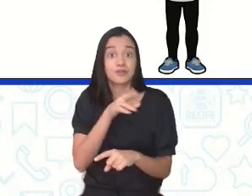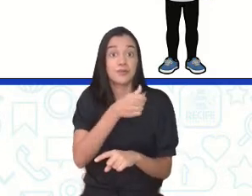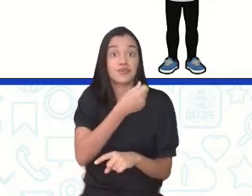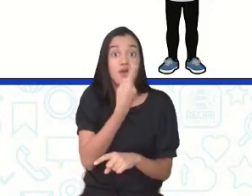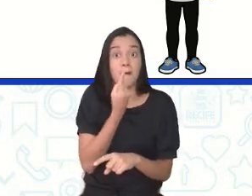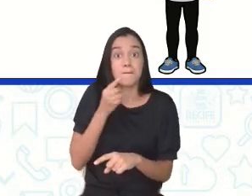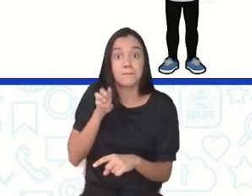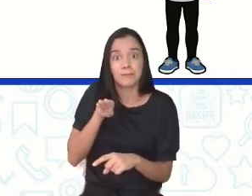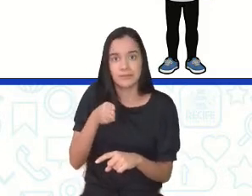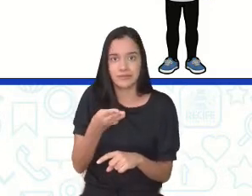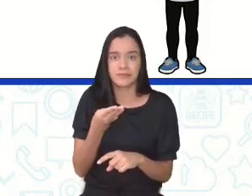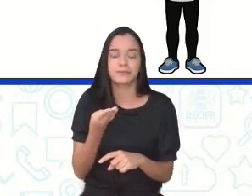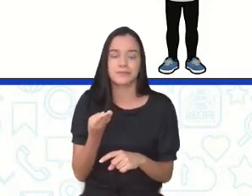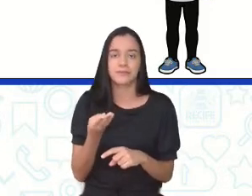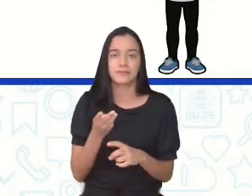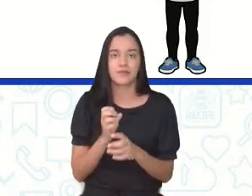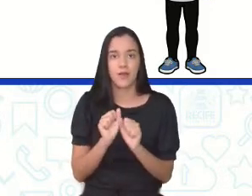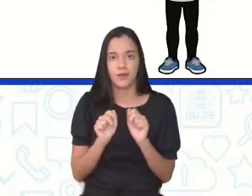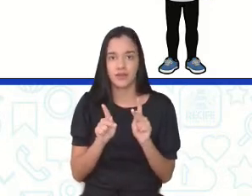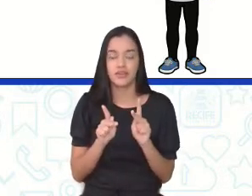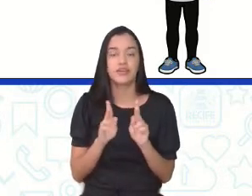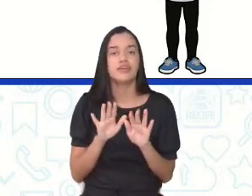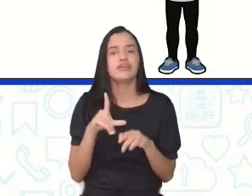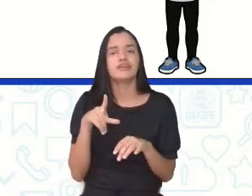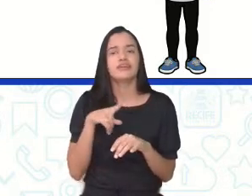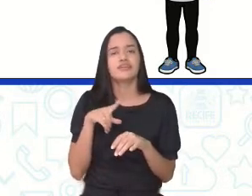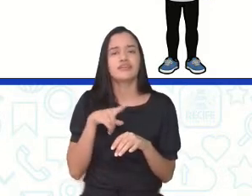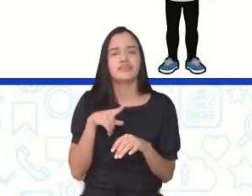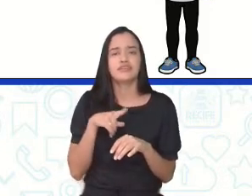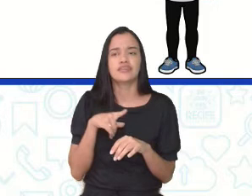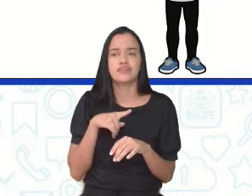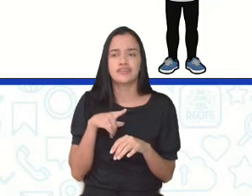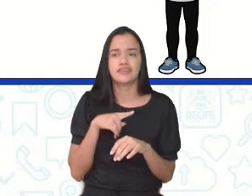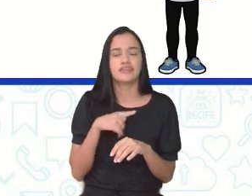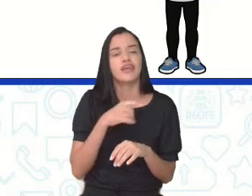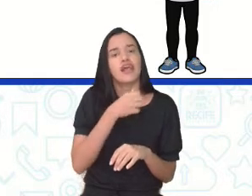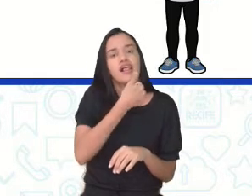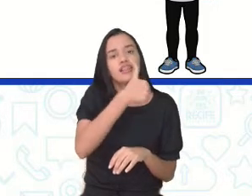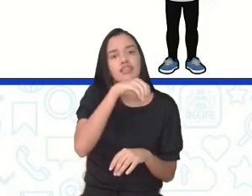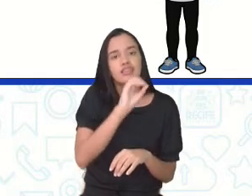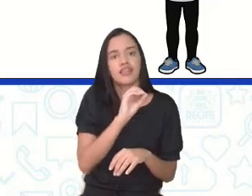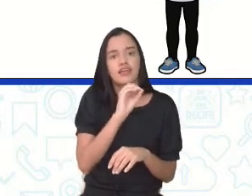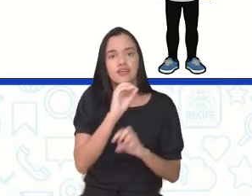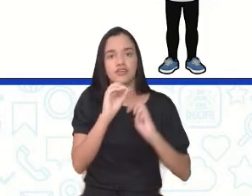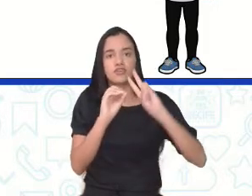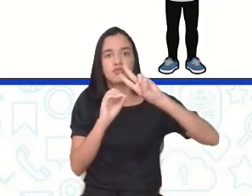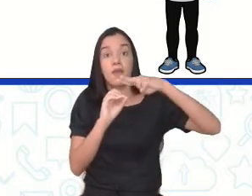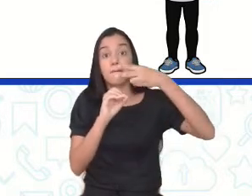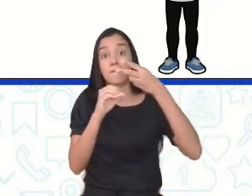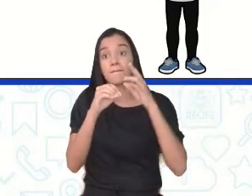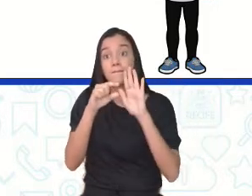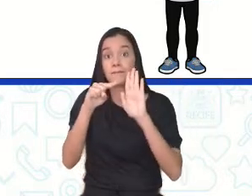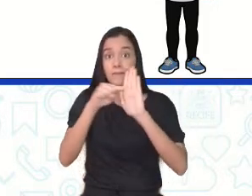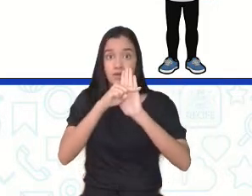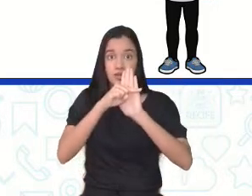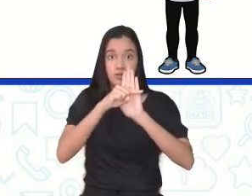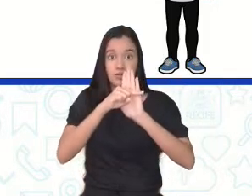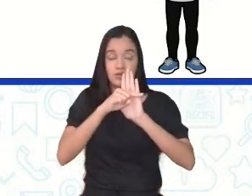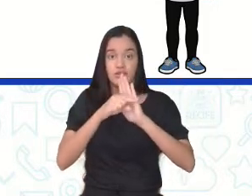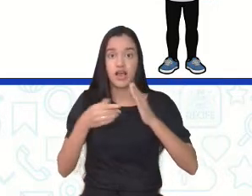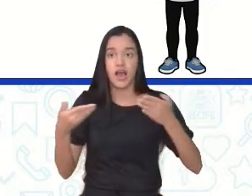1000, beleza? E a gente tem que 10 elevado a menos 2, tá? Agora o expoente ele é o